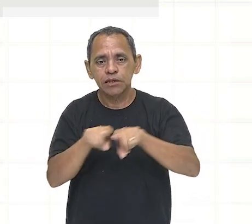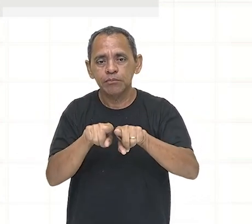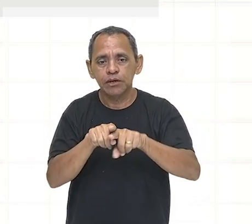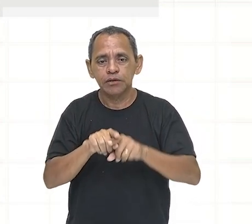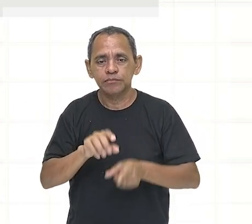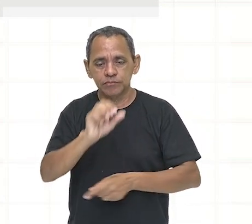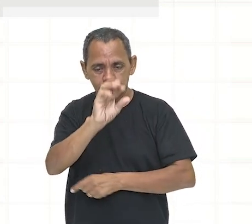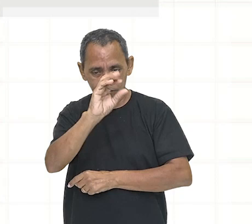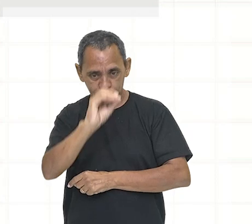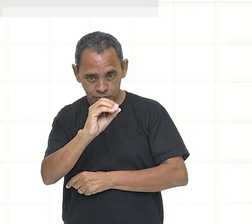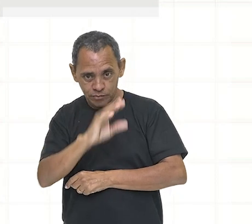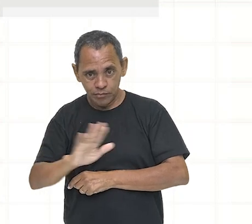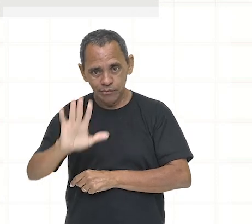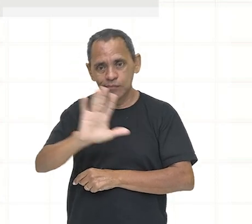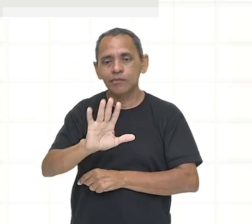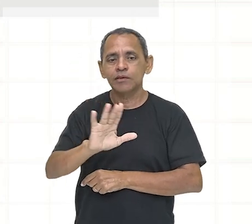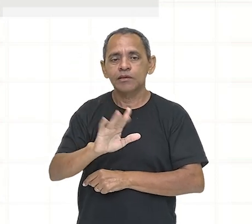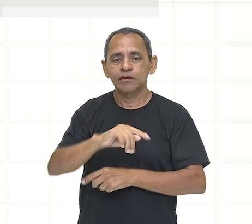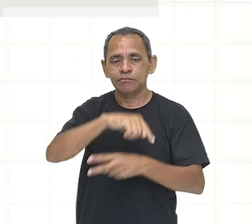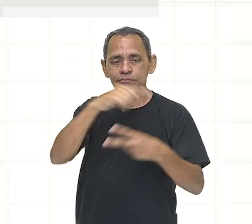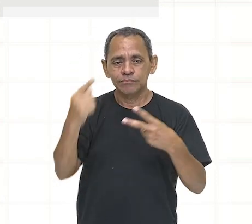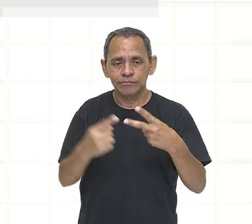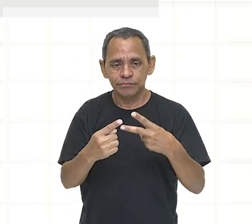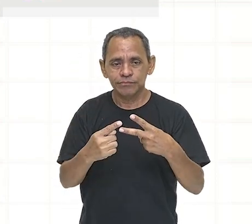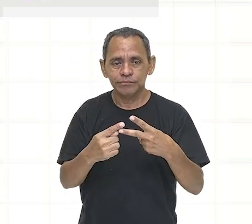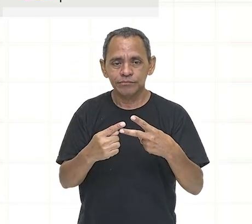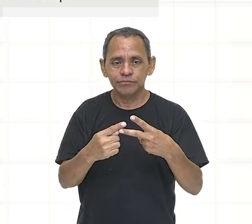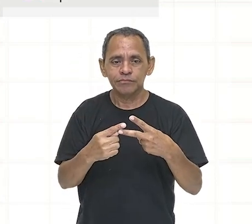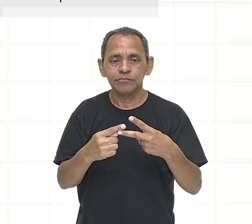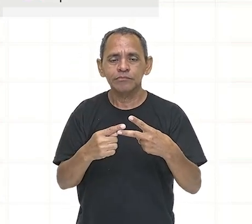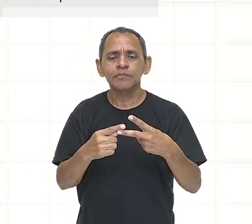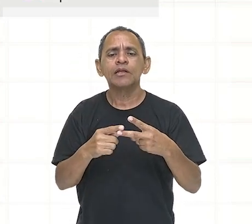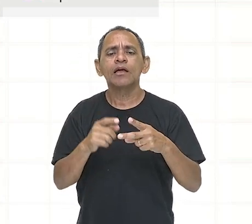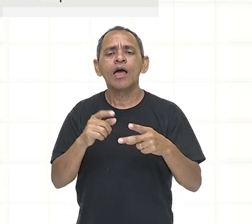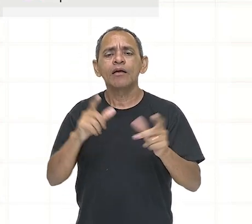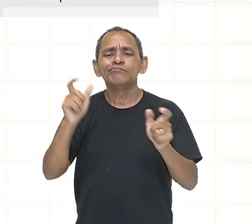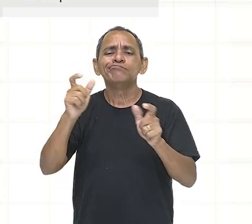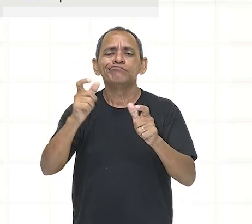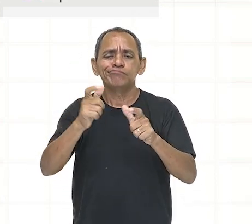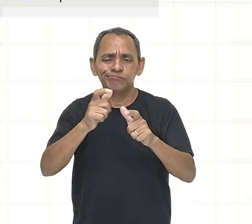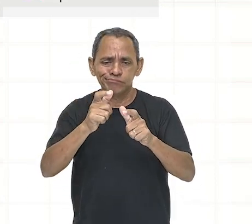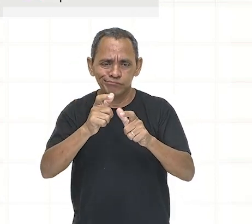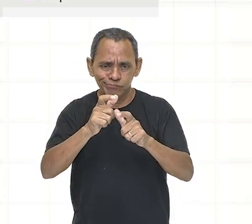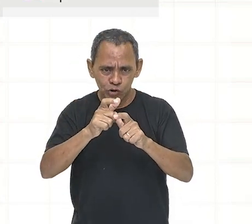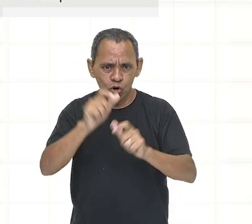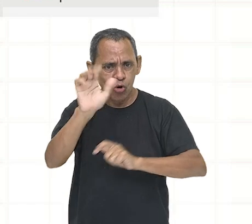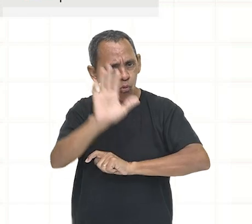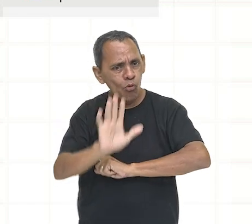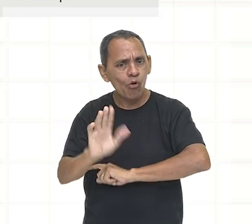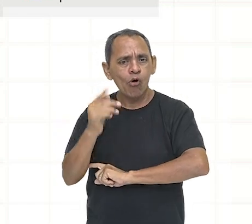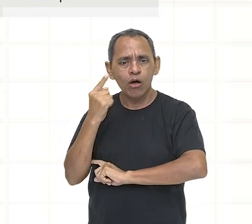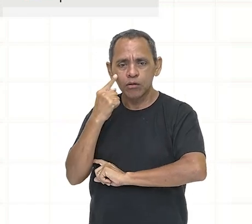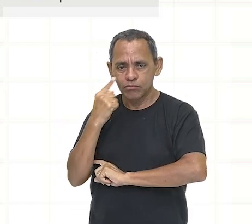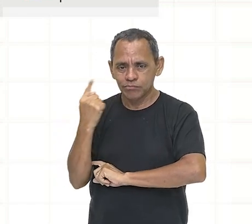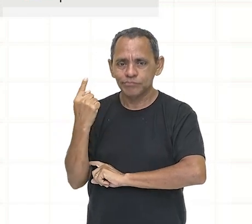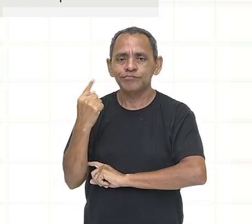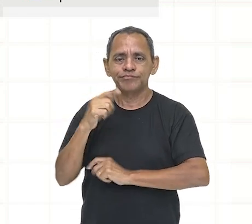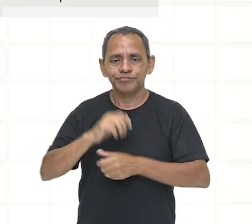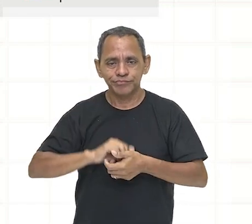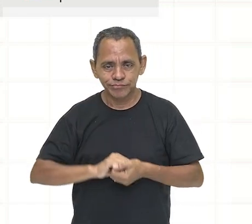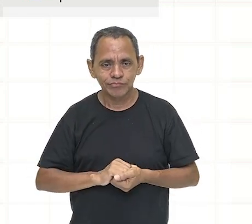Oceania. A Oceania também é o menor de todos eles, né?